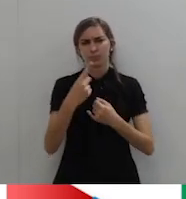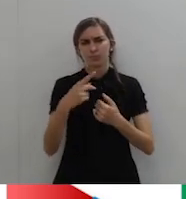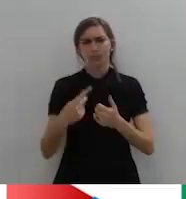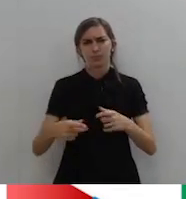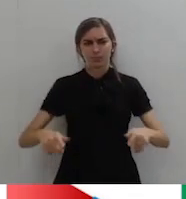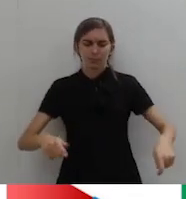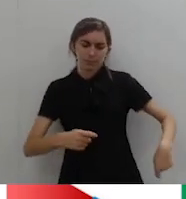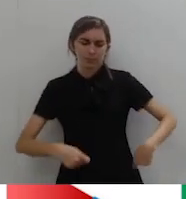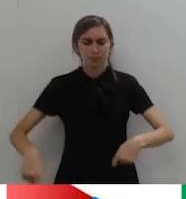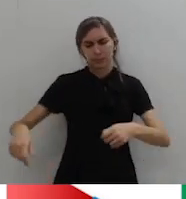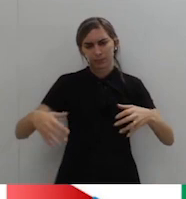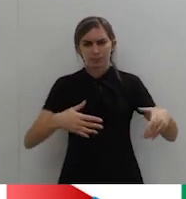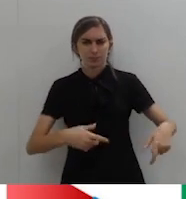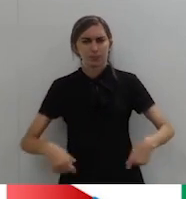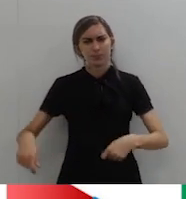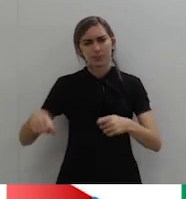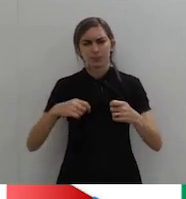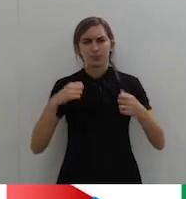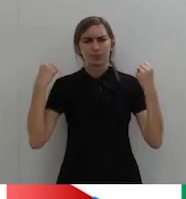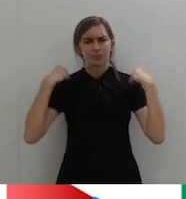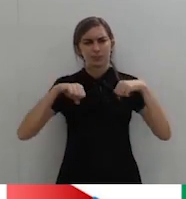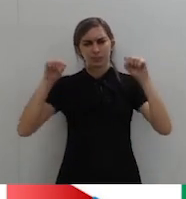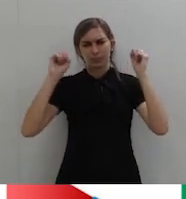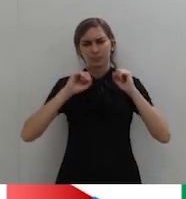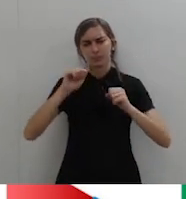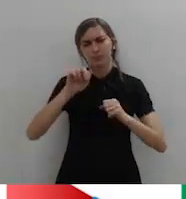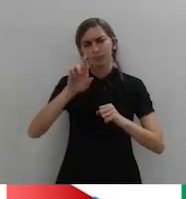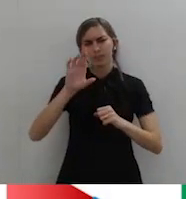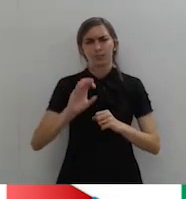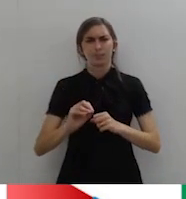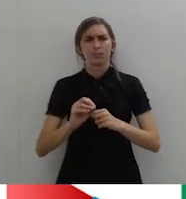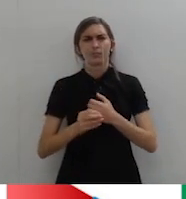seu bambolê, que dentro da educação física a gente chama de arco.